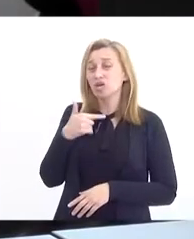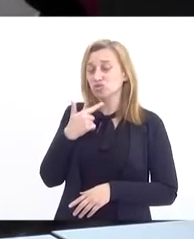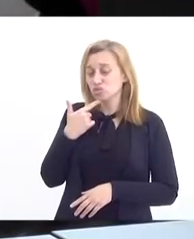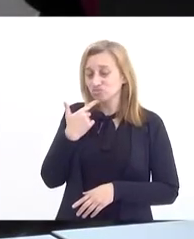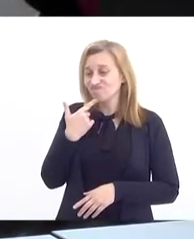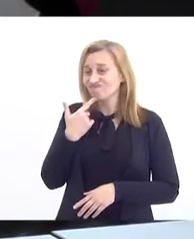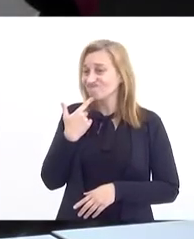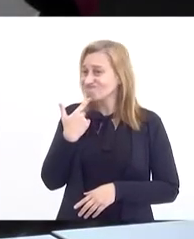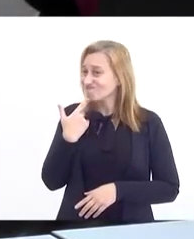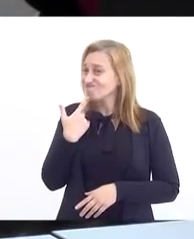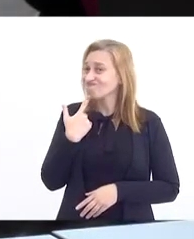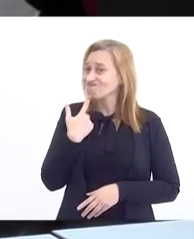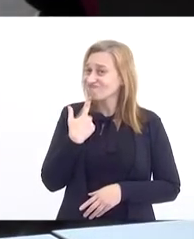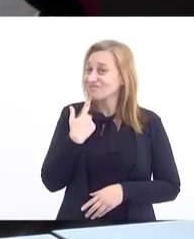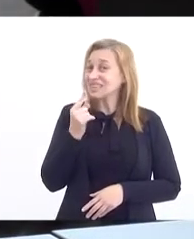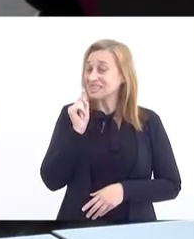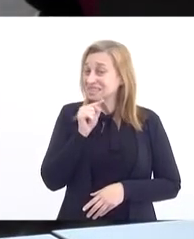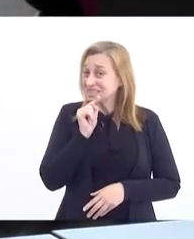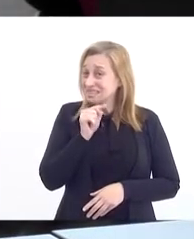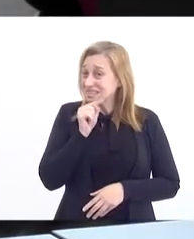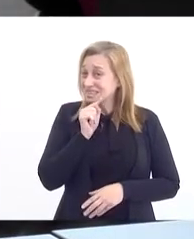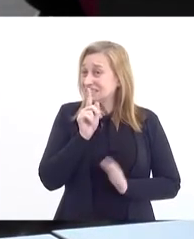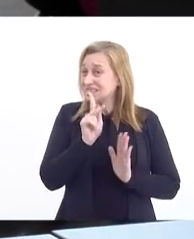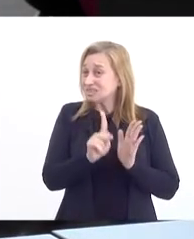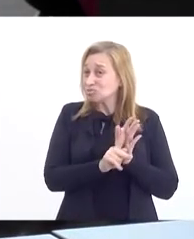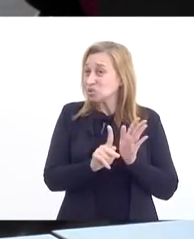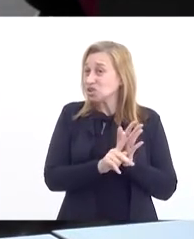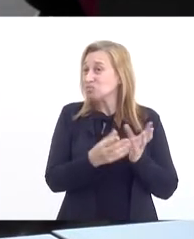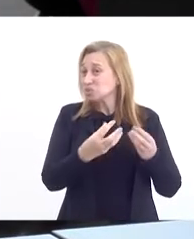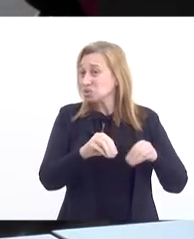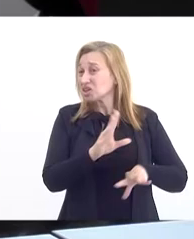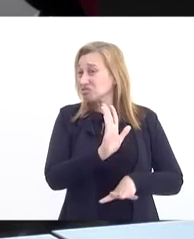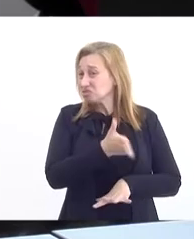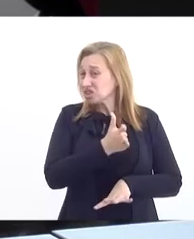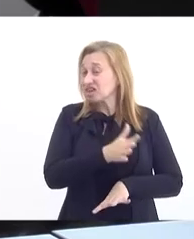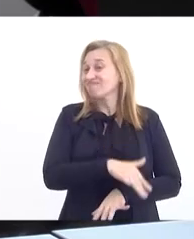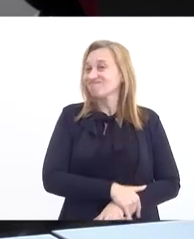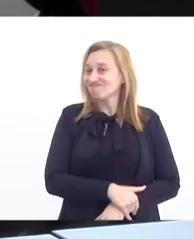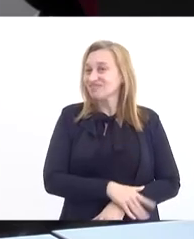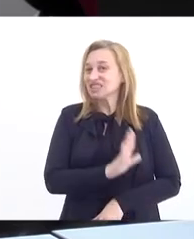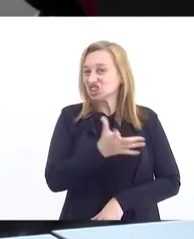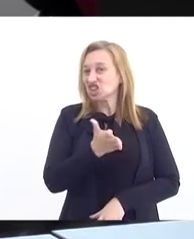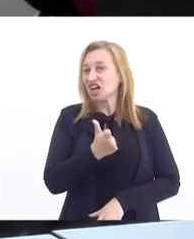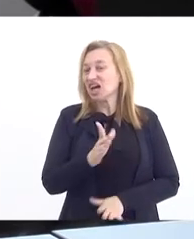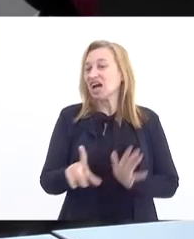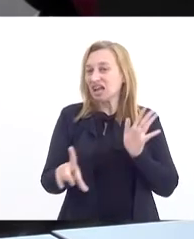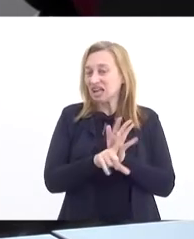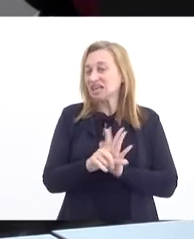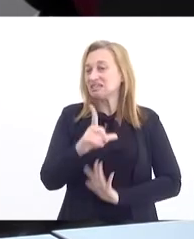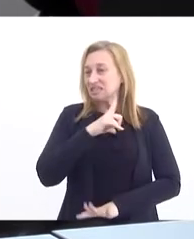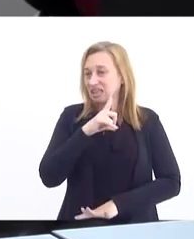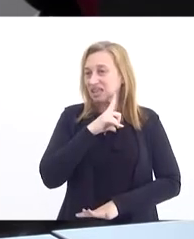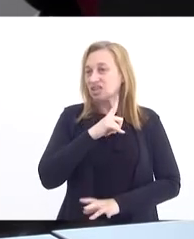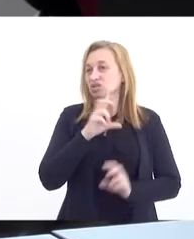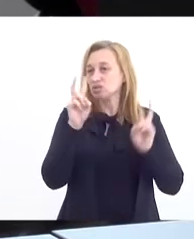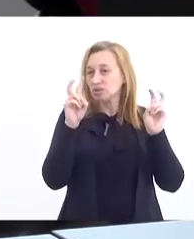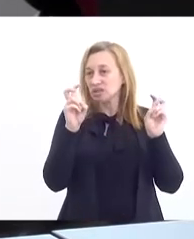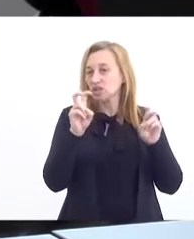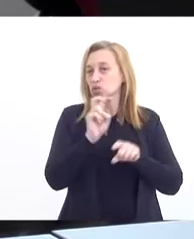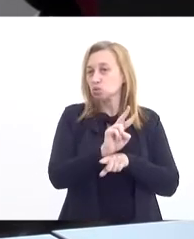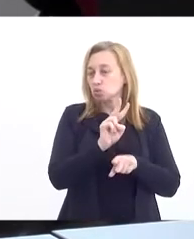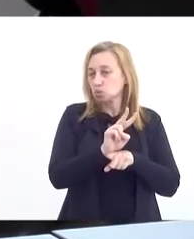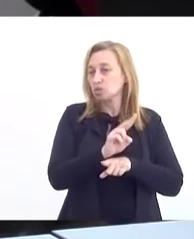impressão que ele está prejudicado, porque já há legislação sobre esse